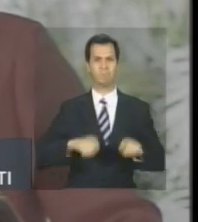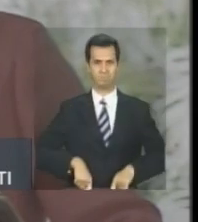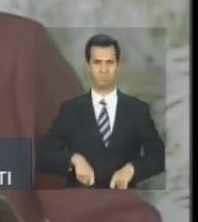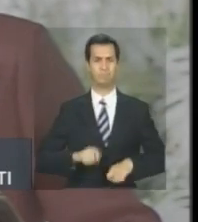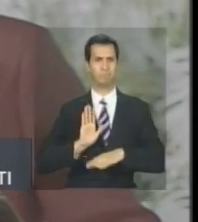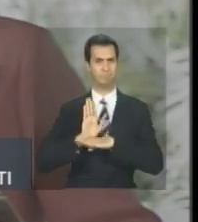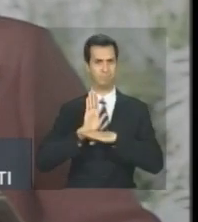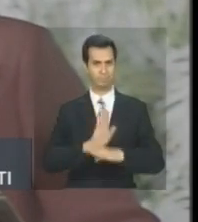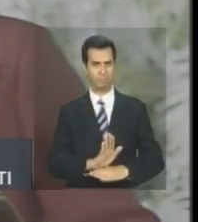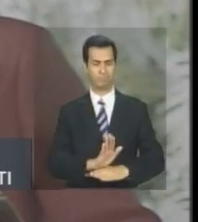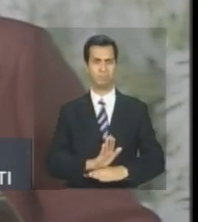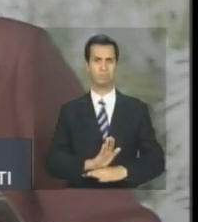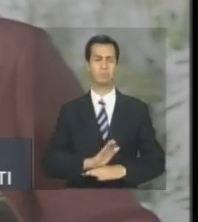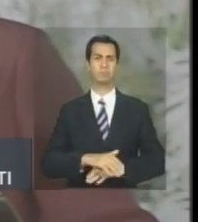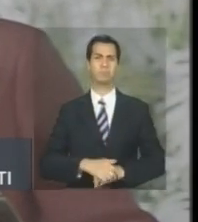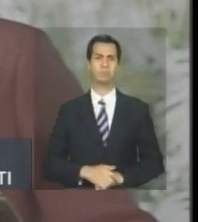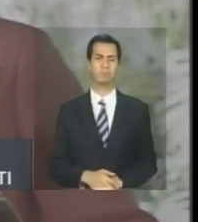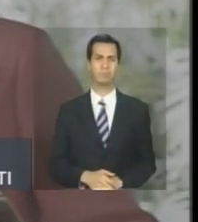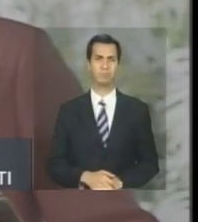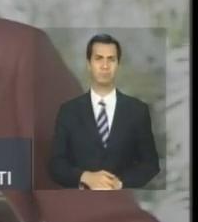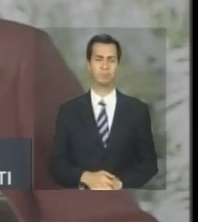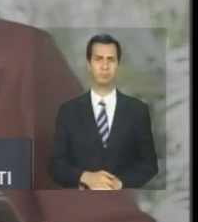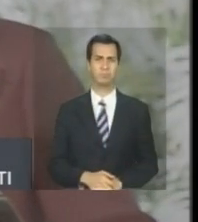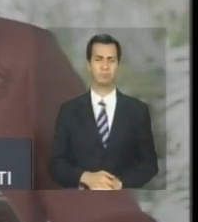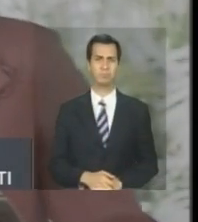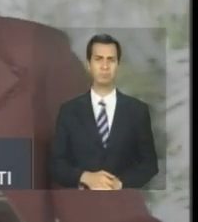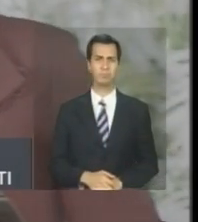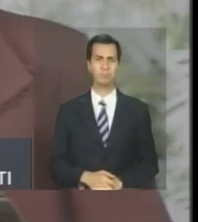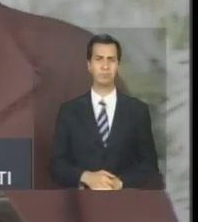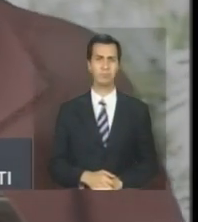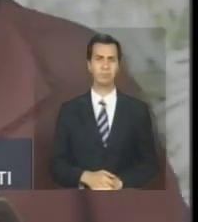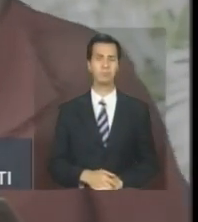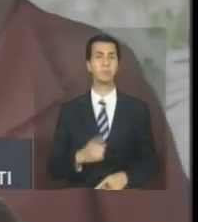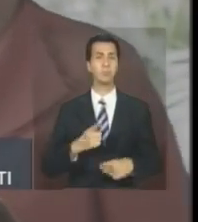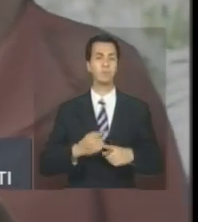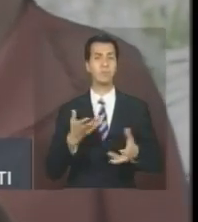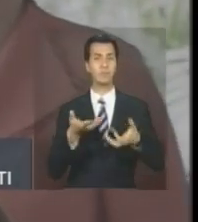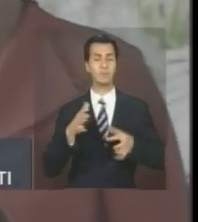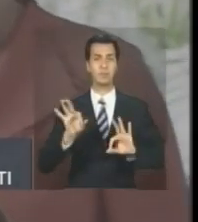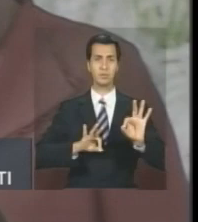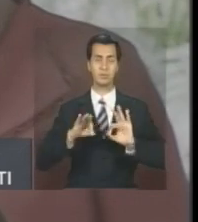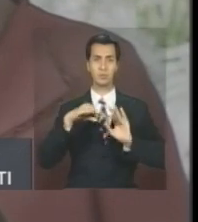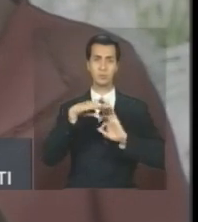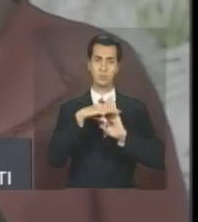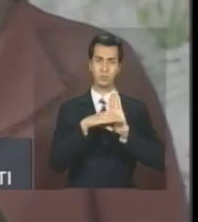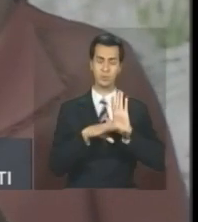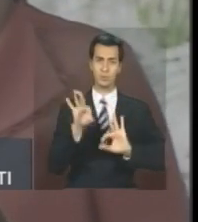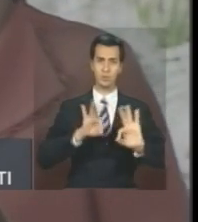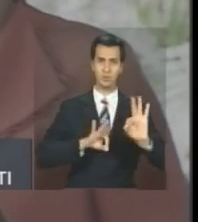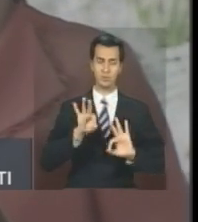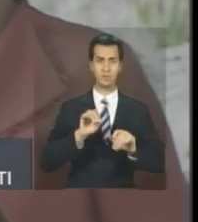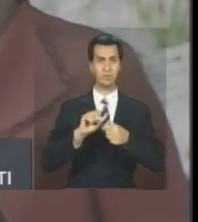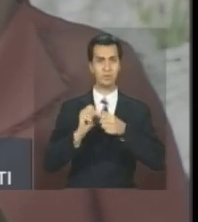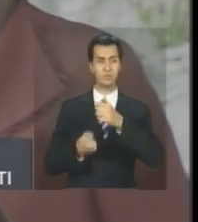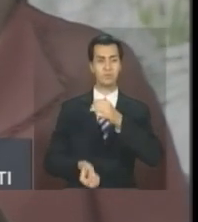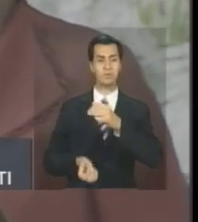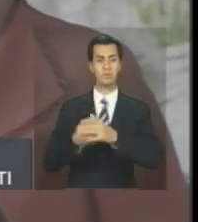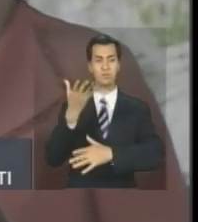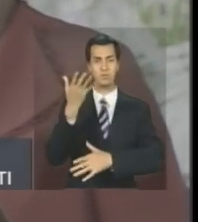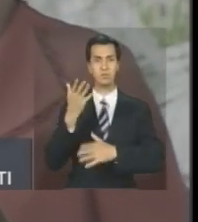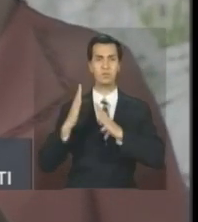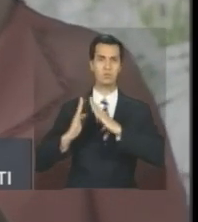aussi à dar suporte, à donner son appui, para um programa de criação